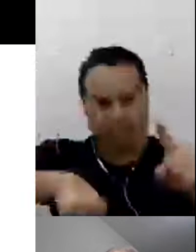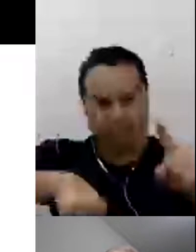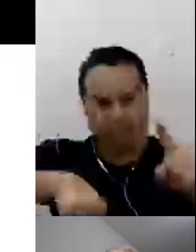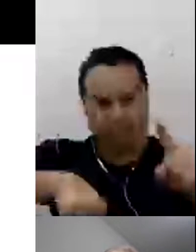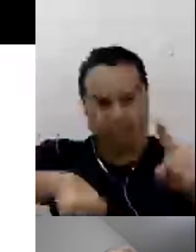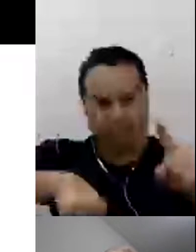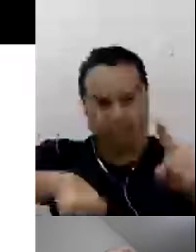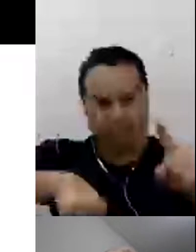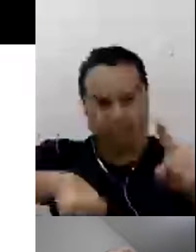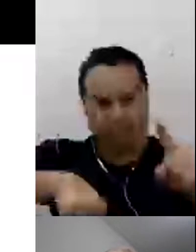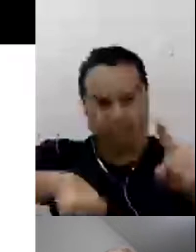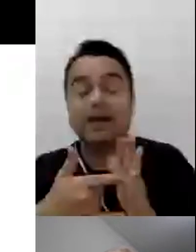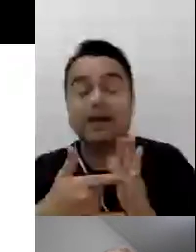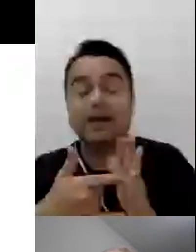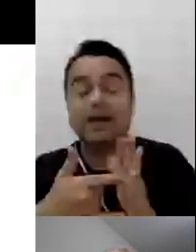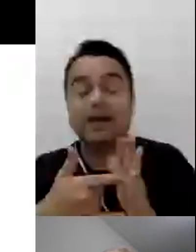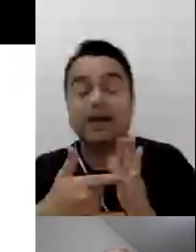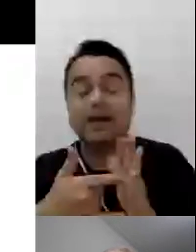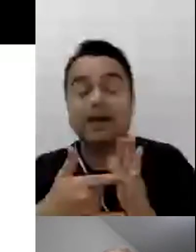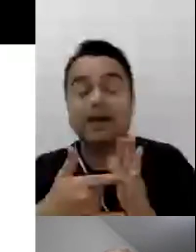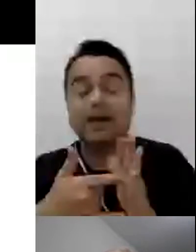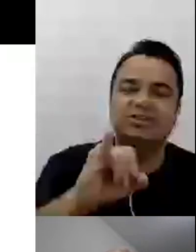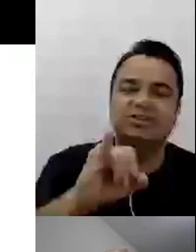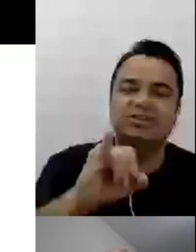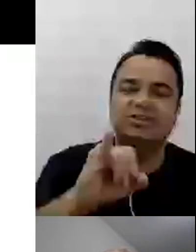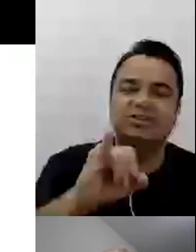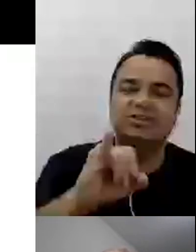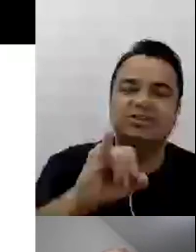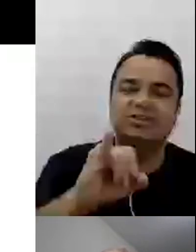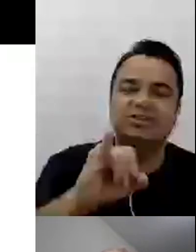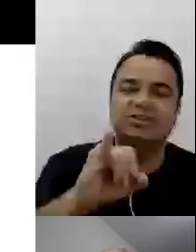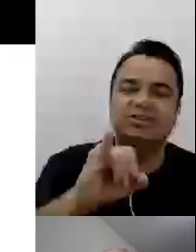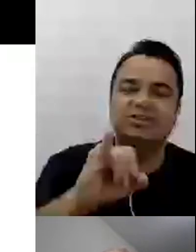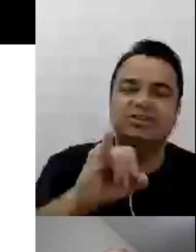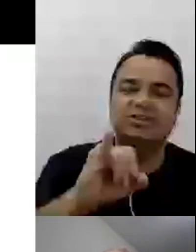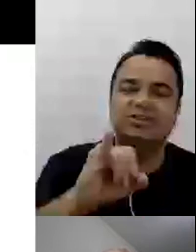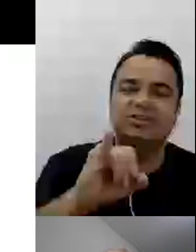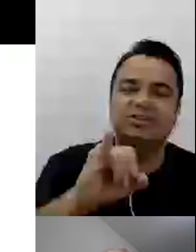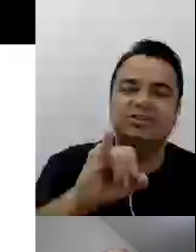gente tem um Digital Twin que a gente chama de